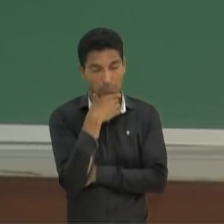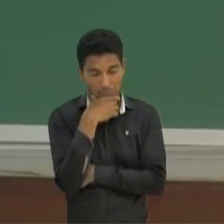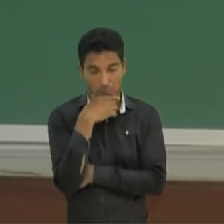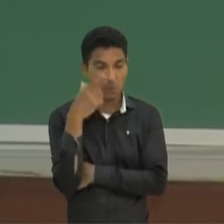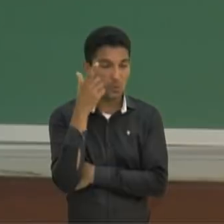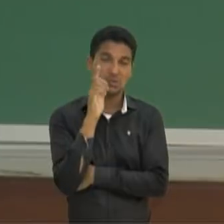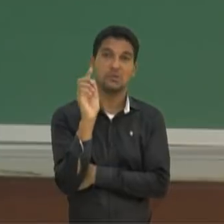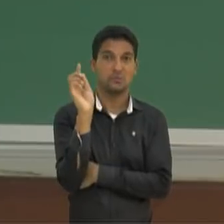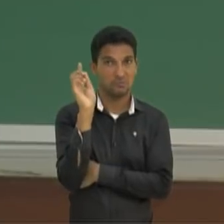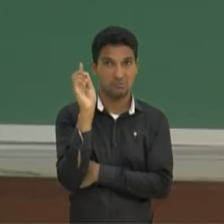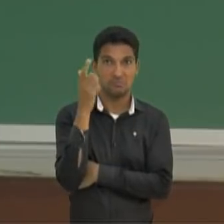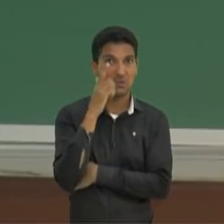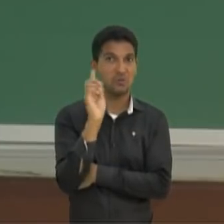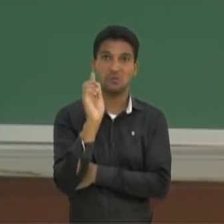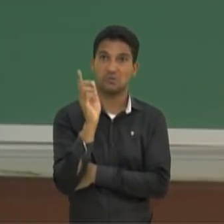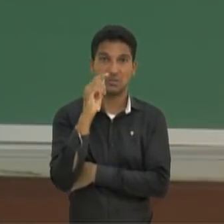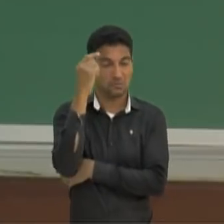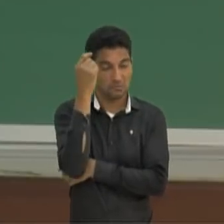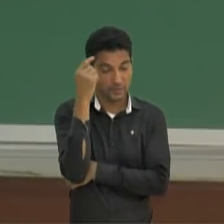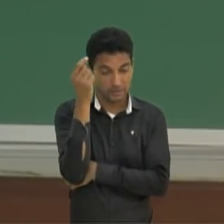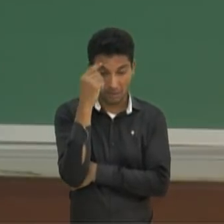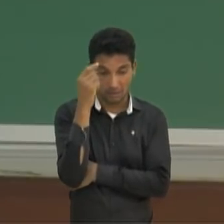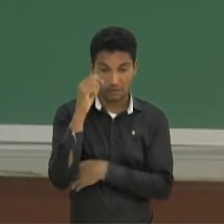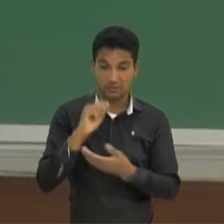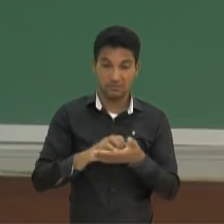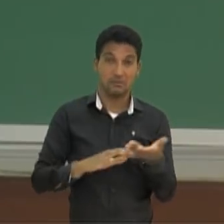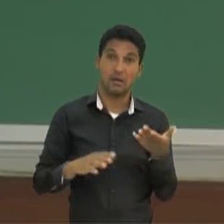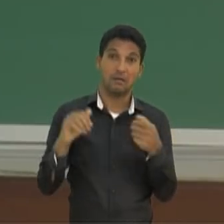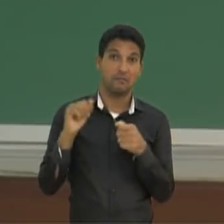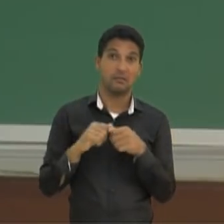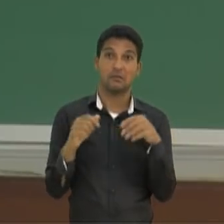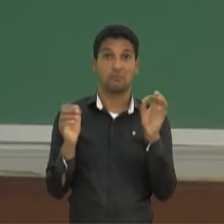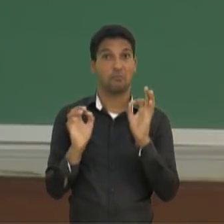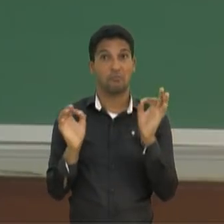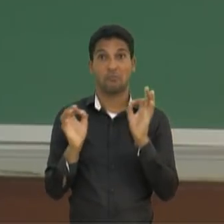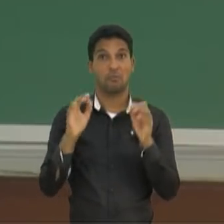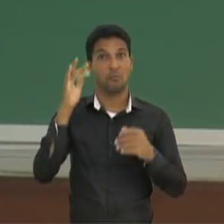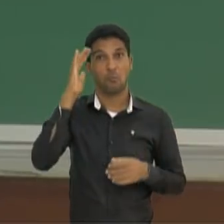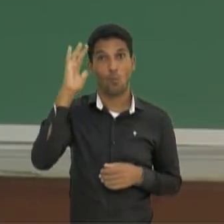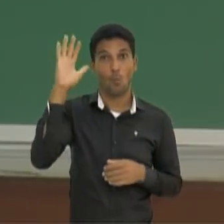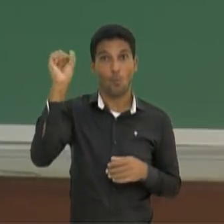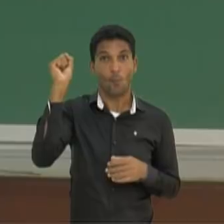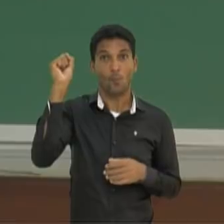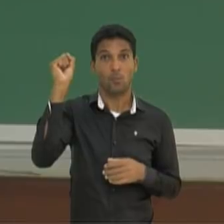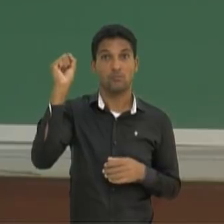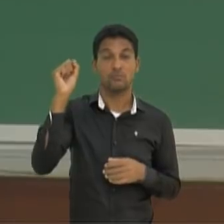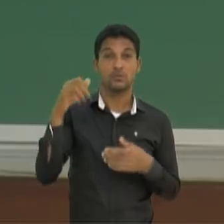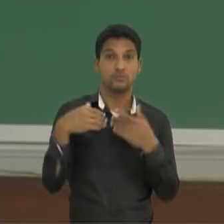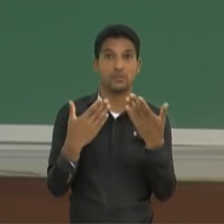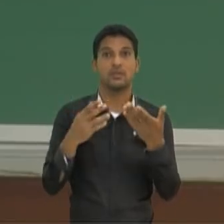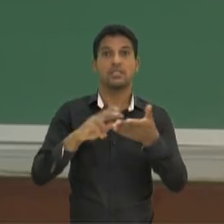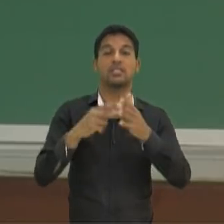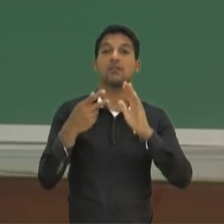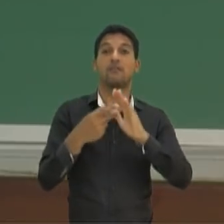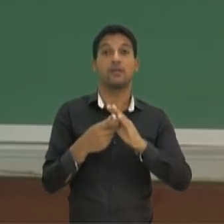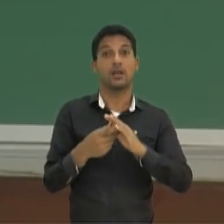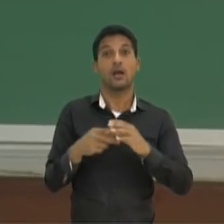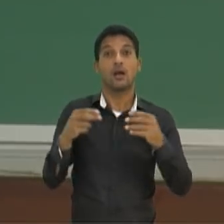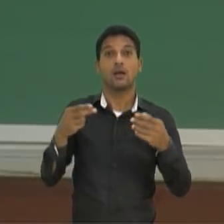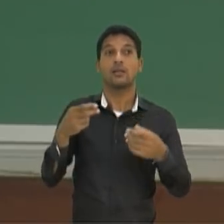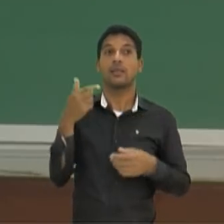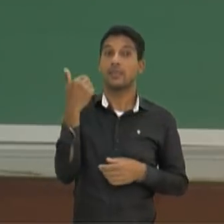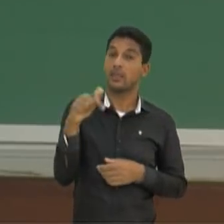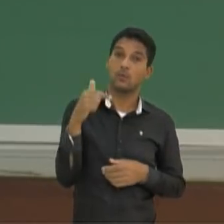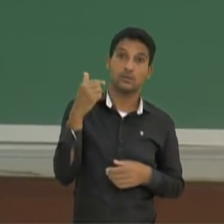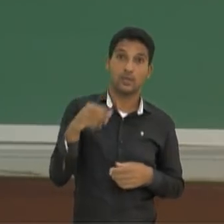há nenhuma projeção de atividade, nenhuma reflexão sobre o que fazer durante o dia, não existe ambição nenhuma, né?